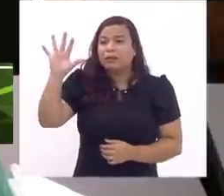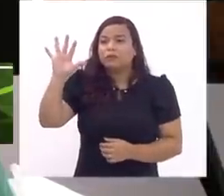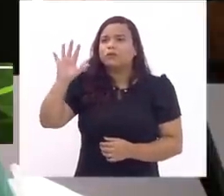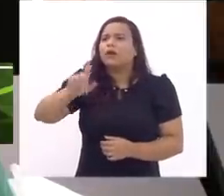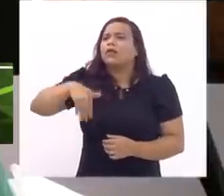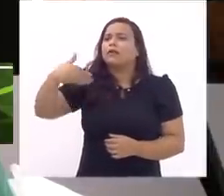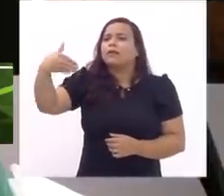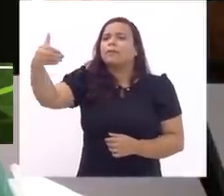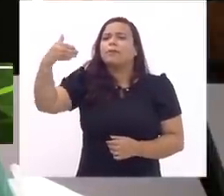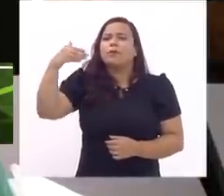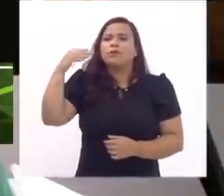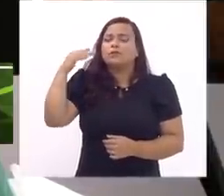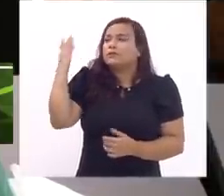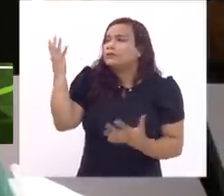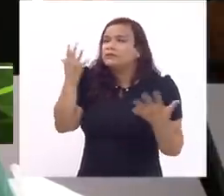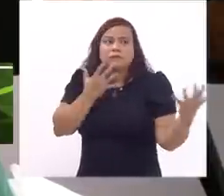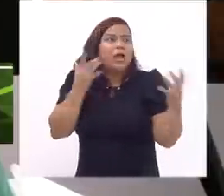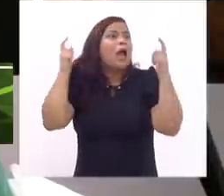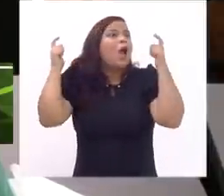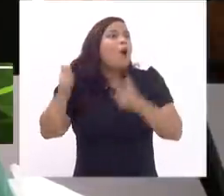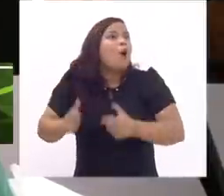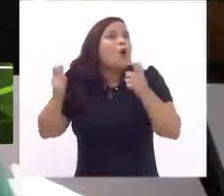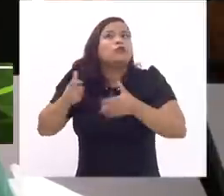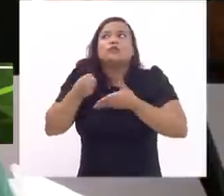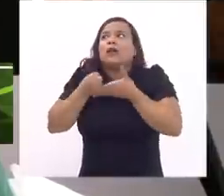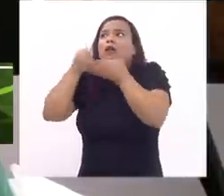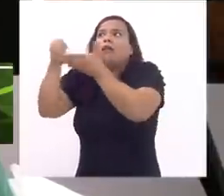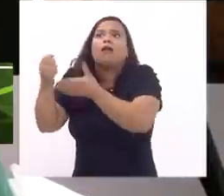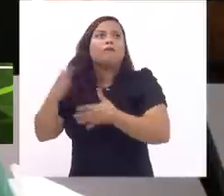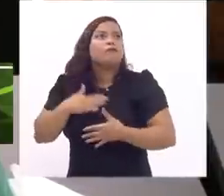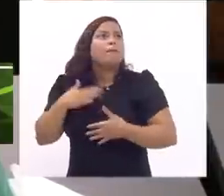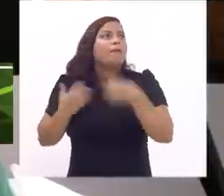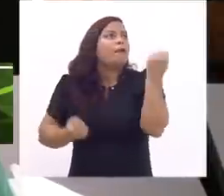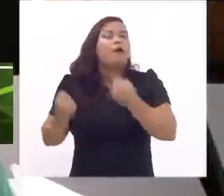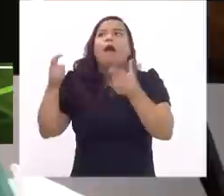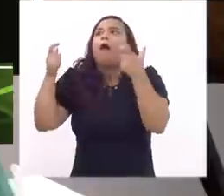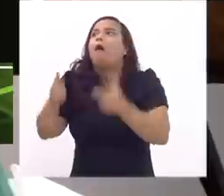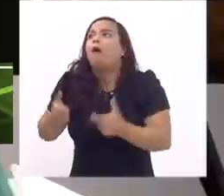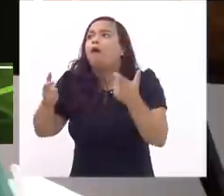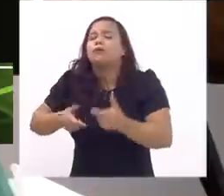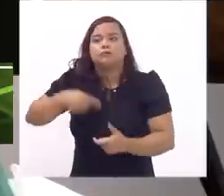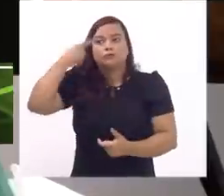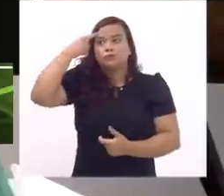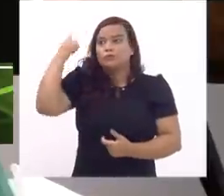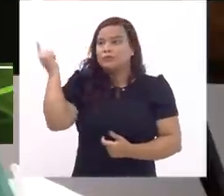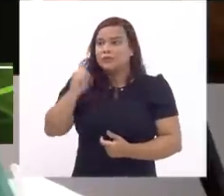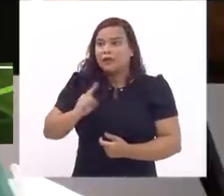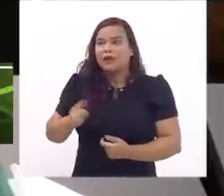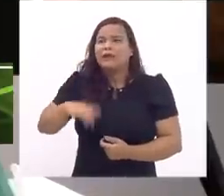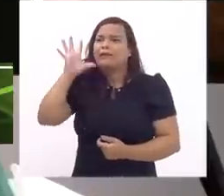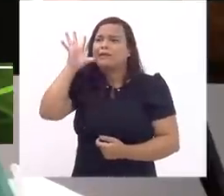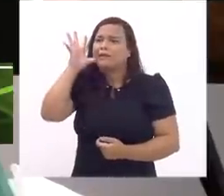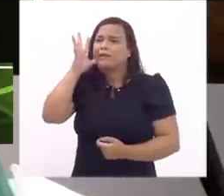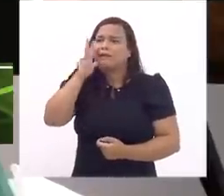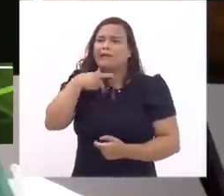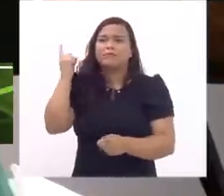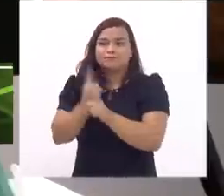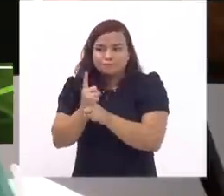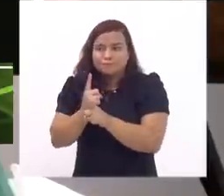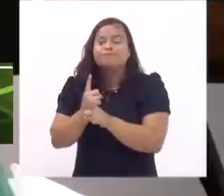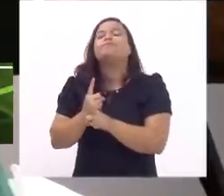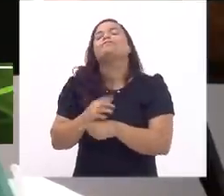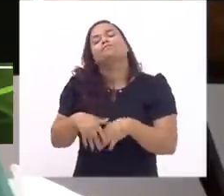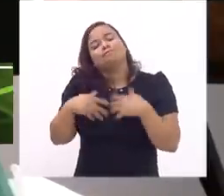descobrir o proprietário para onde o veículo foi levado, né? Então, o que pretende